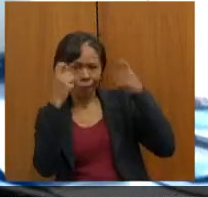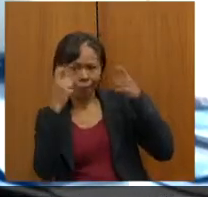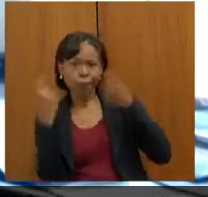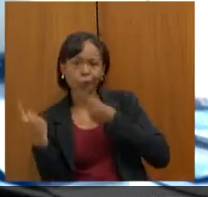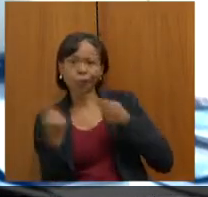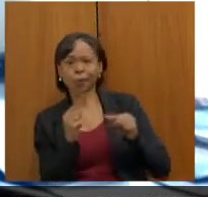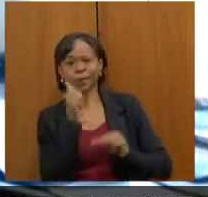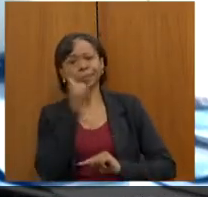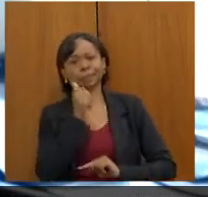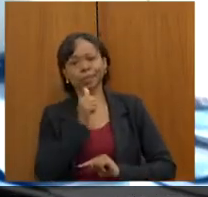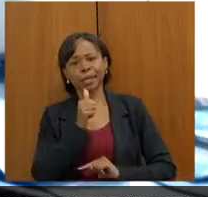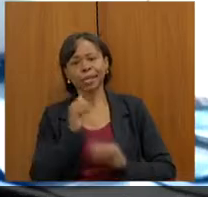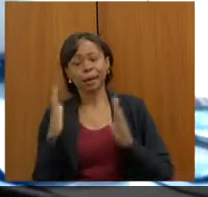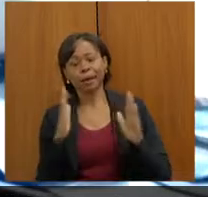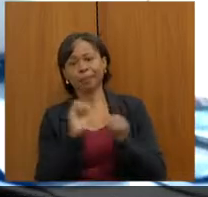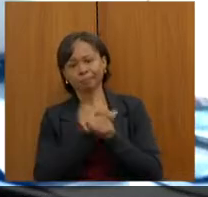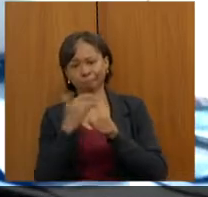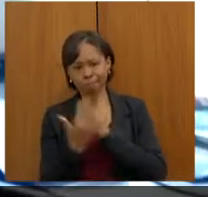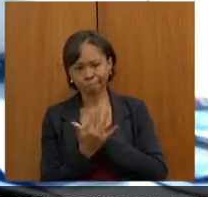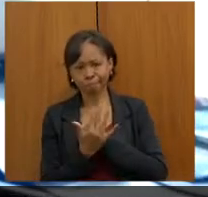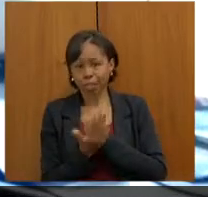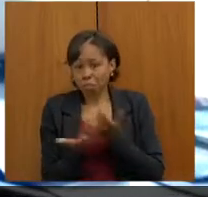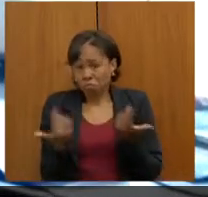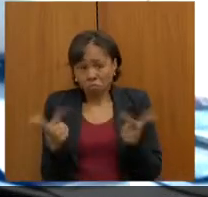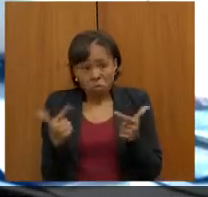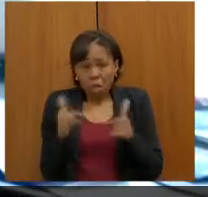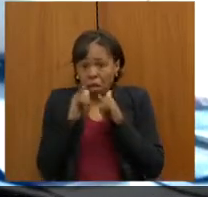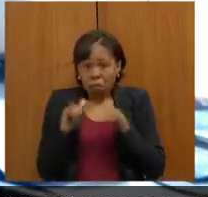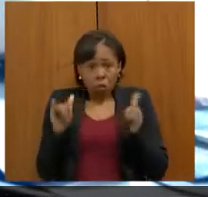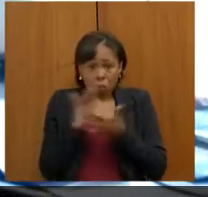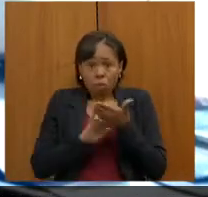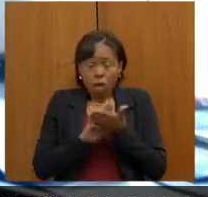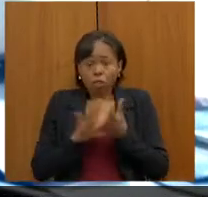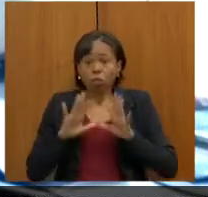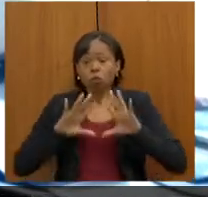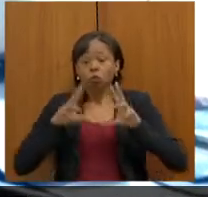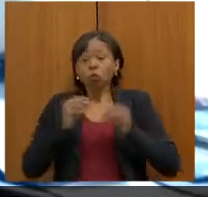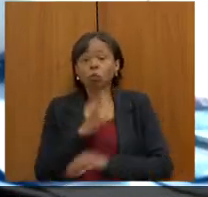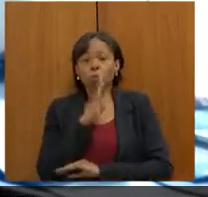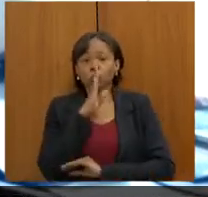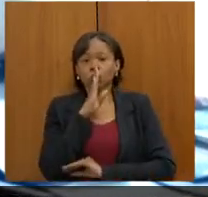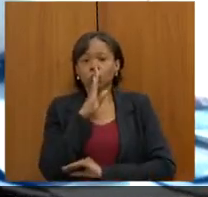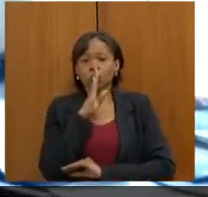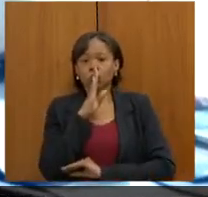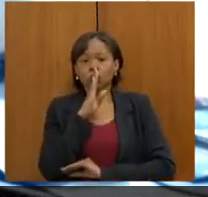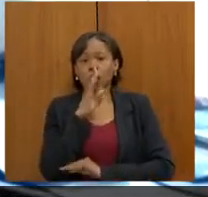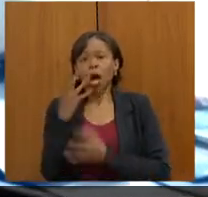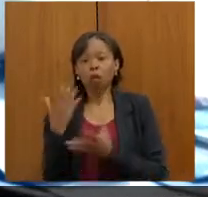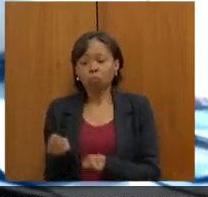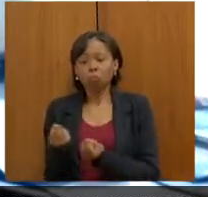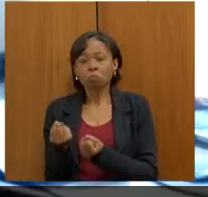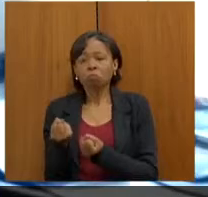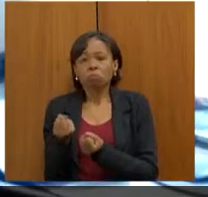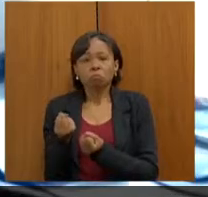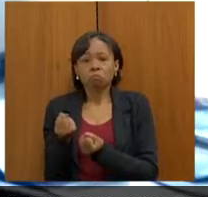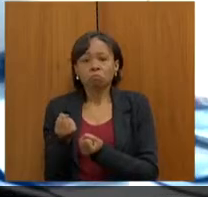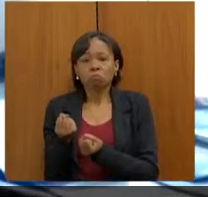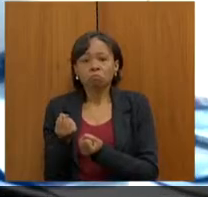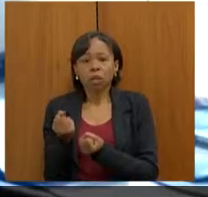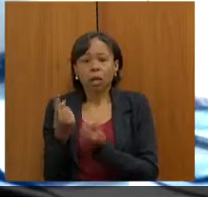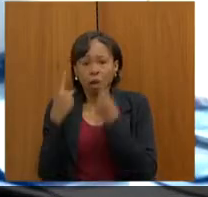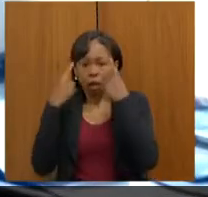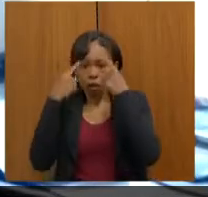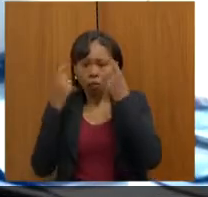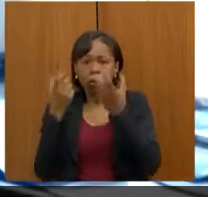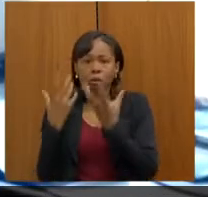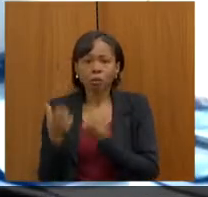contra as mulheres no contexto da família então a gente condenada é o clientes que é colisões começar cabelo tamo aqui então acho